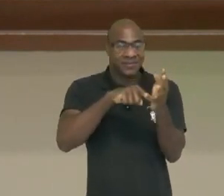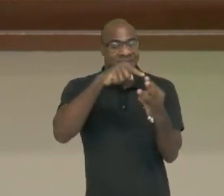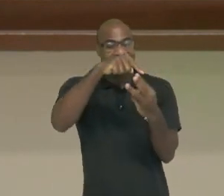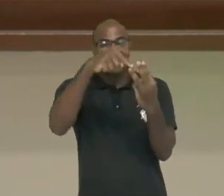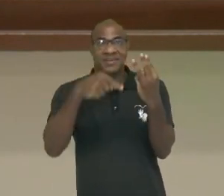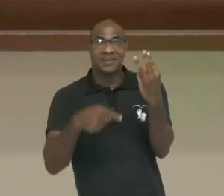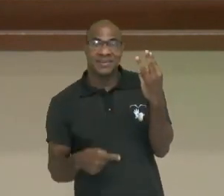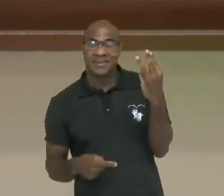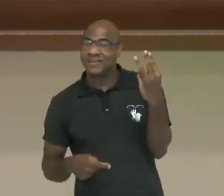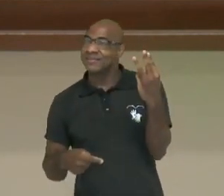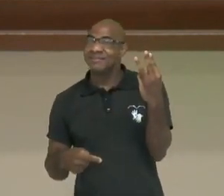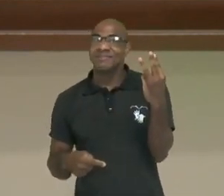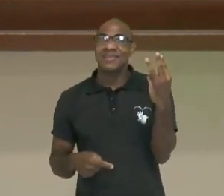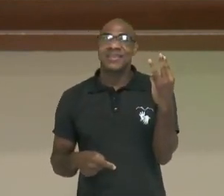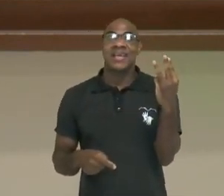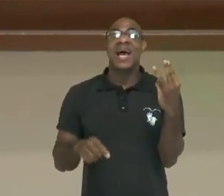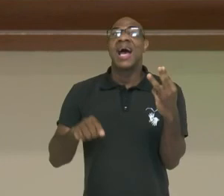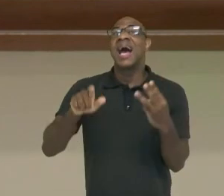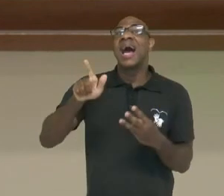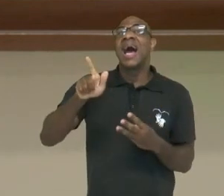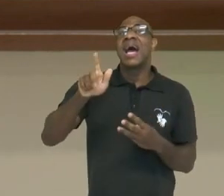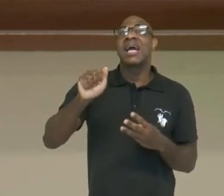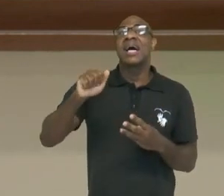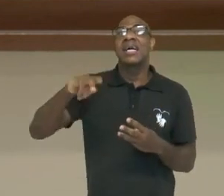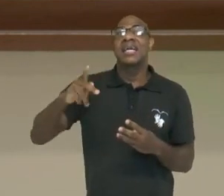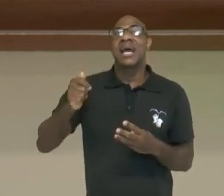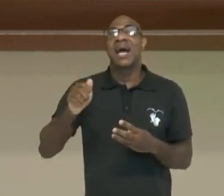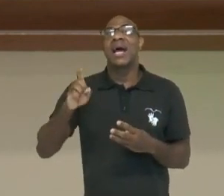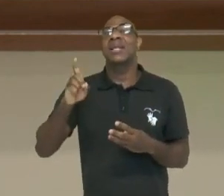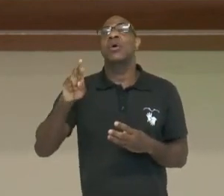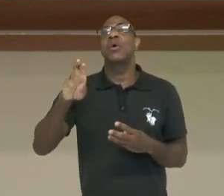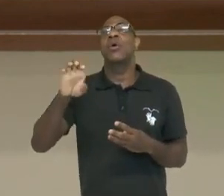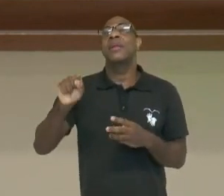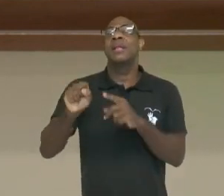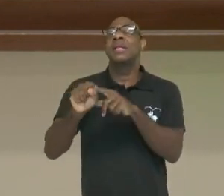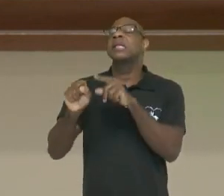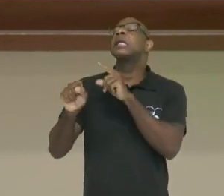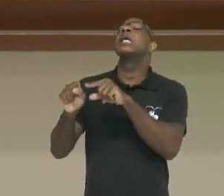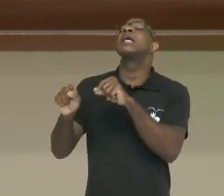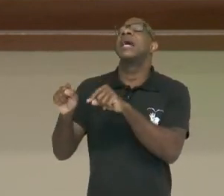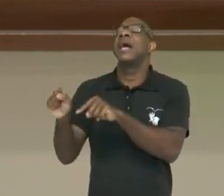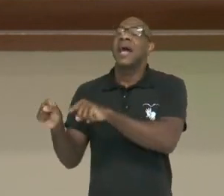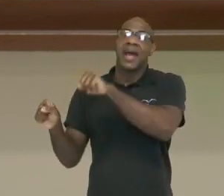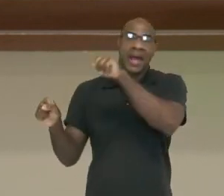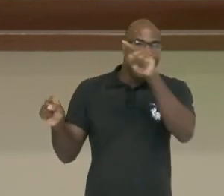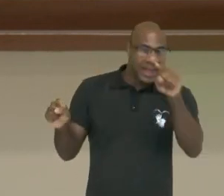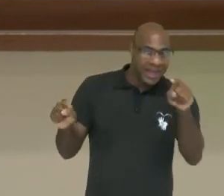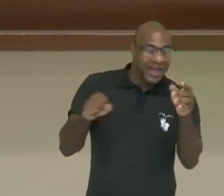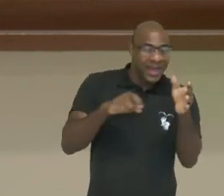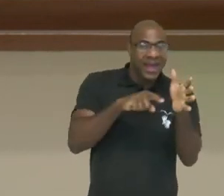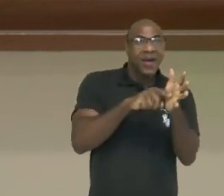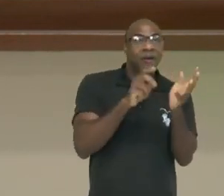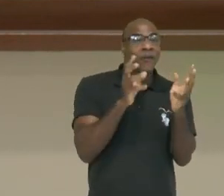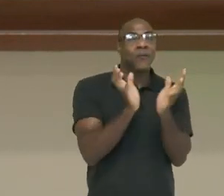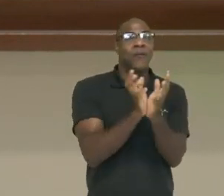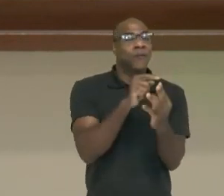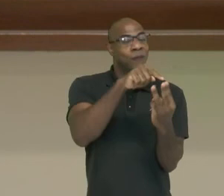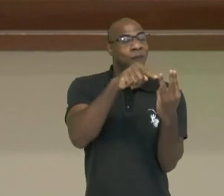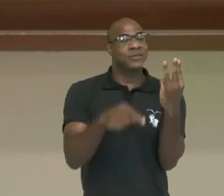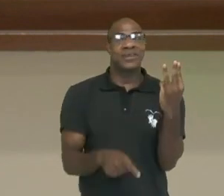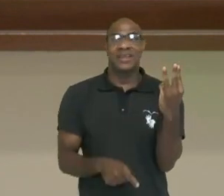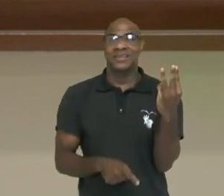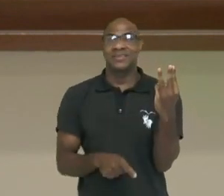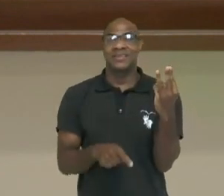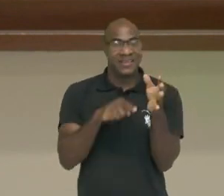um sinônimo de cientista e ganhador, não é sinônimo de outro. Mas elas fazem uma coesão referencial. Porque para eu